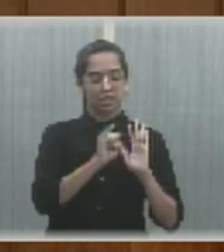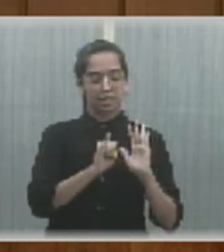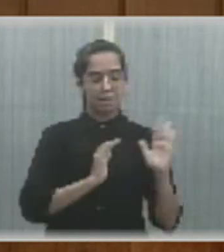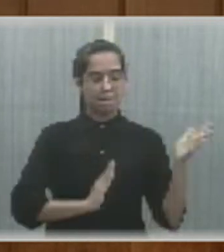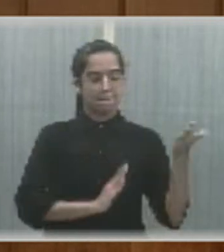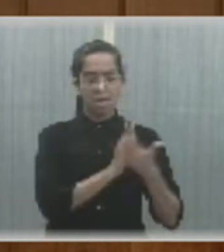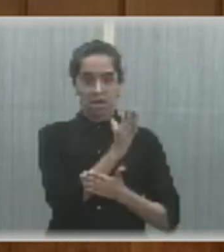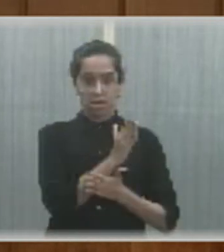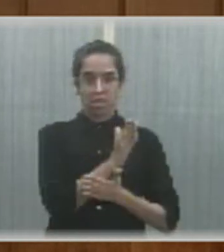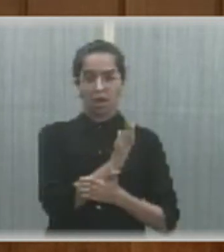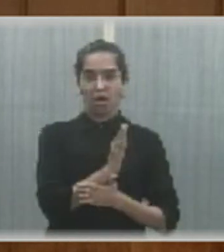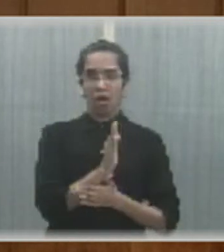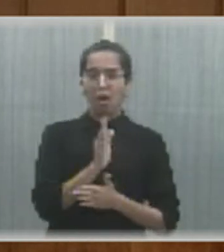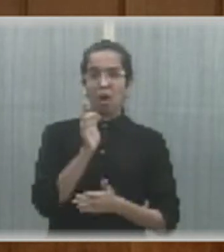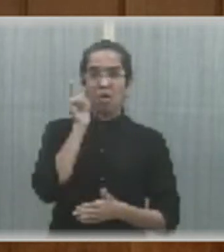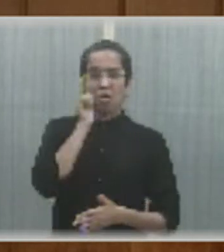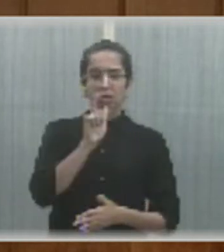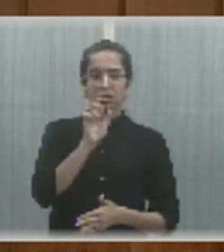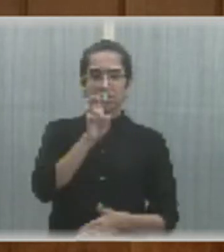em torno de